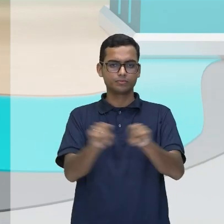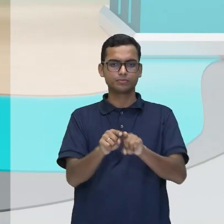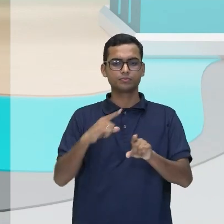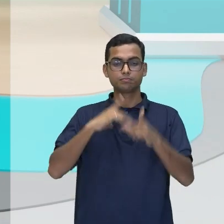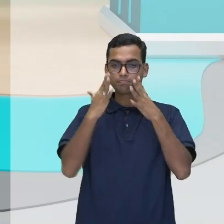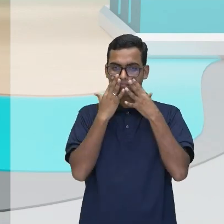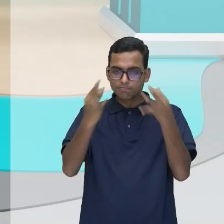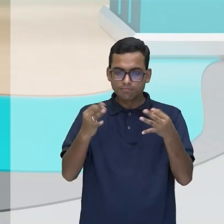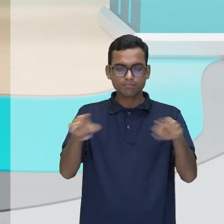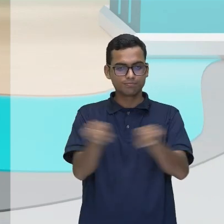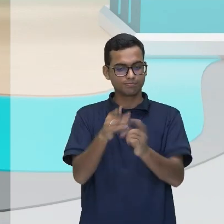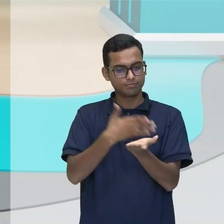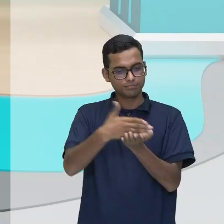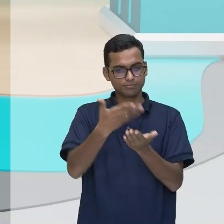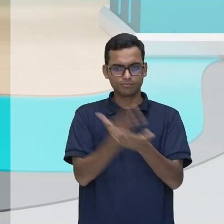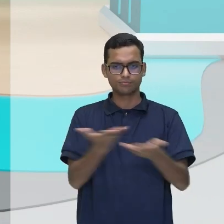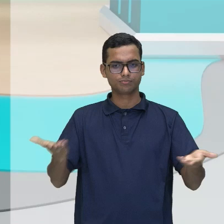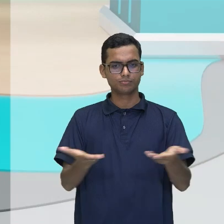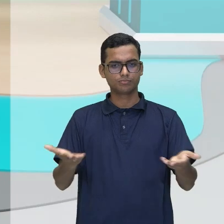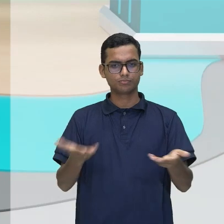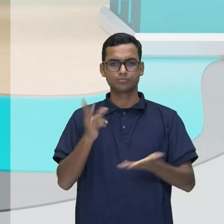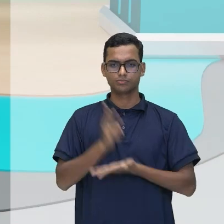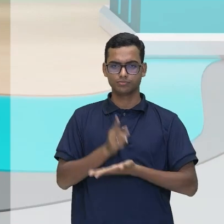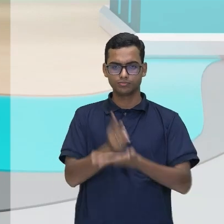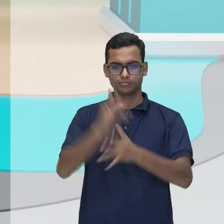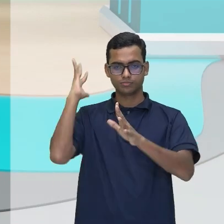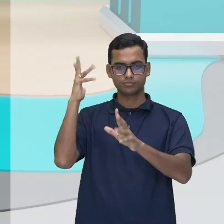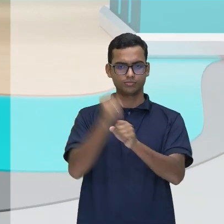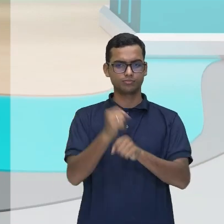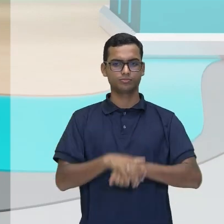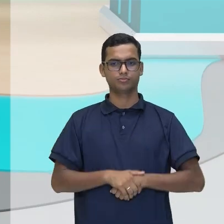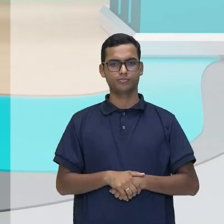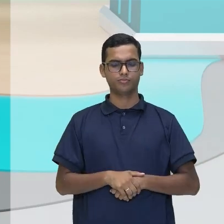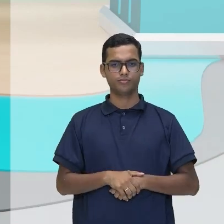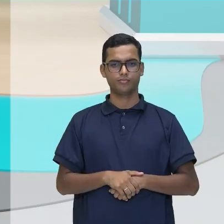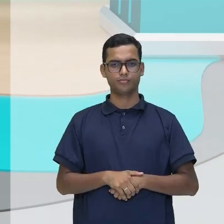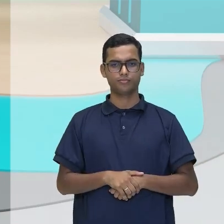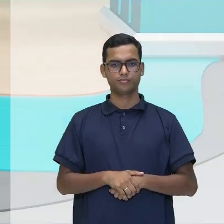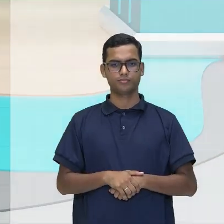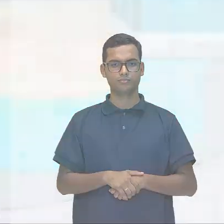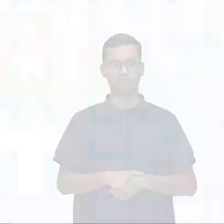bastante atentos, a gente vai iniciar, né, a nossa continuação da revisão.